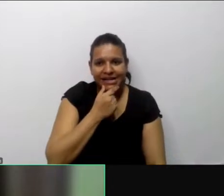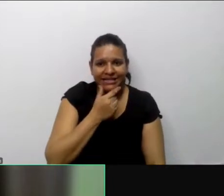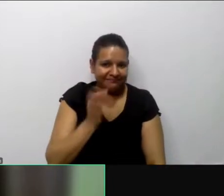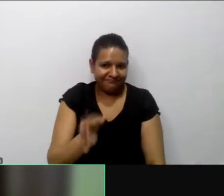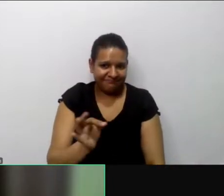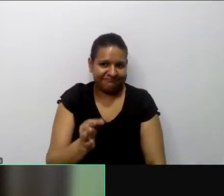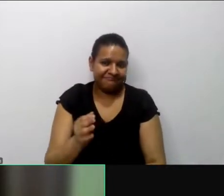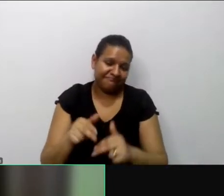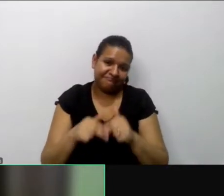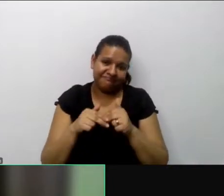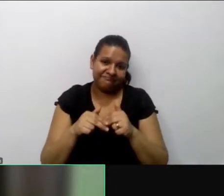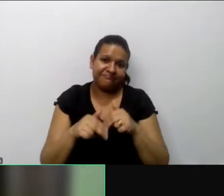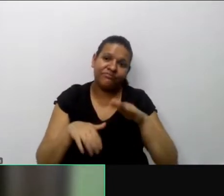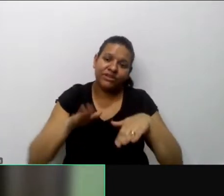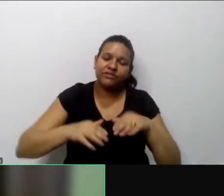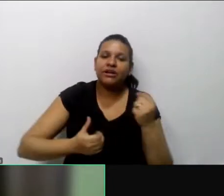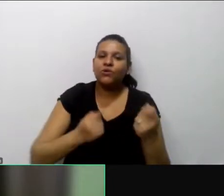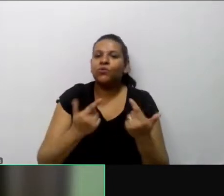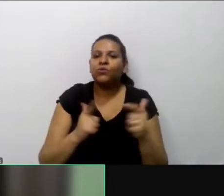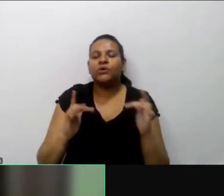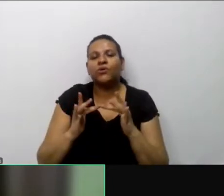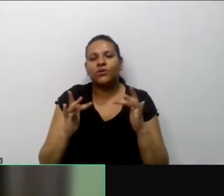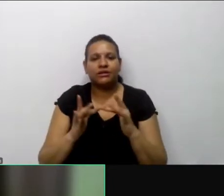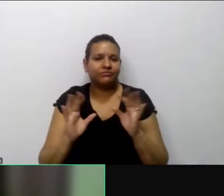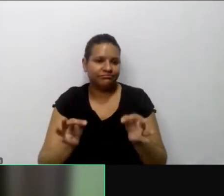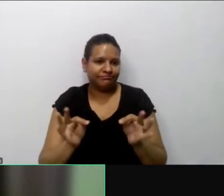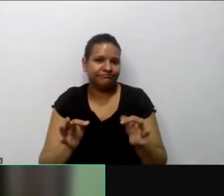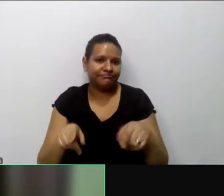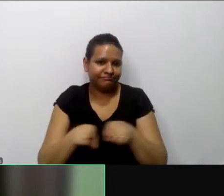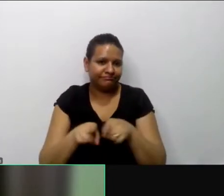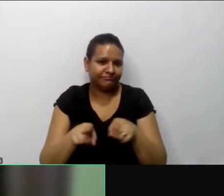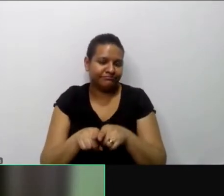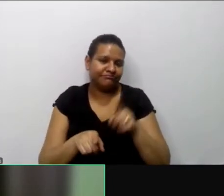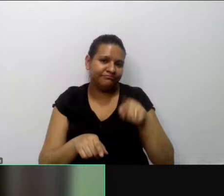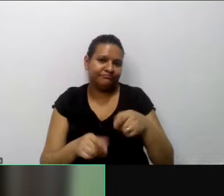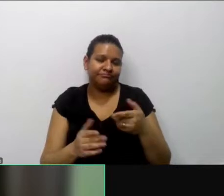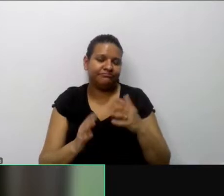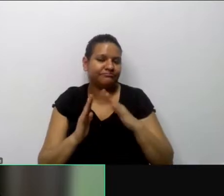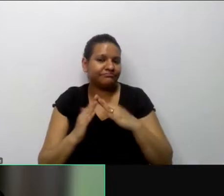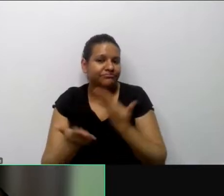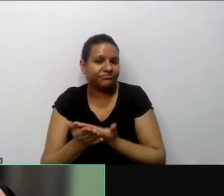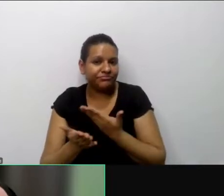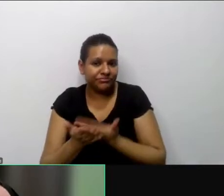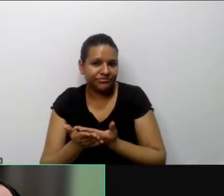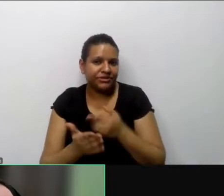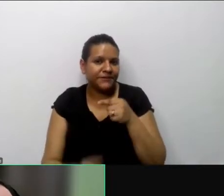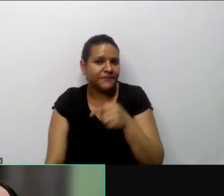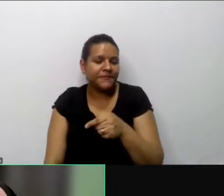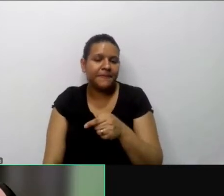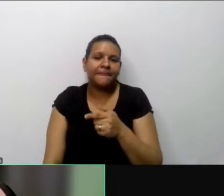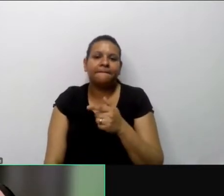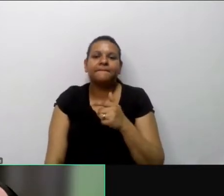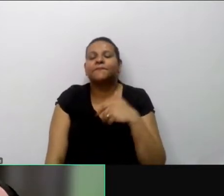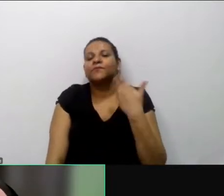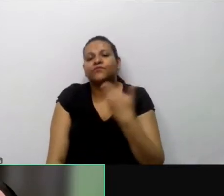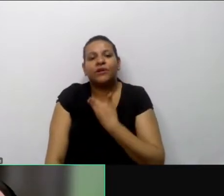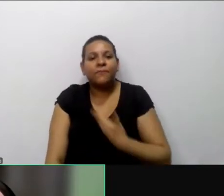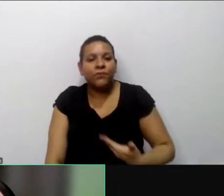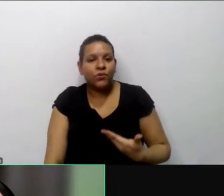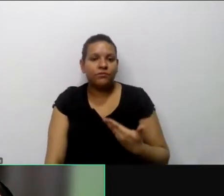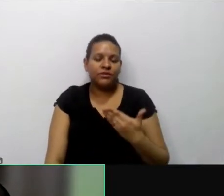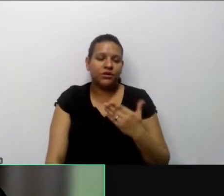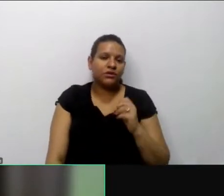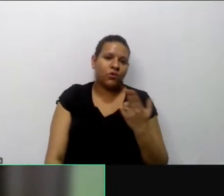e aqueles que não tiveram muito contato, né? Estudantes que estudaram em escolas escolas privadas ou públicas que nos anos iniciais não tinham